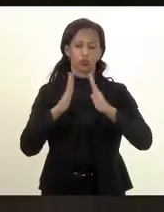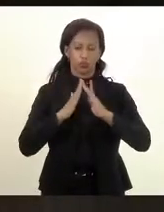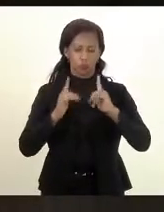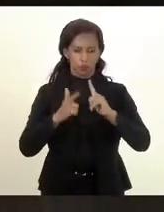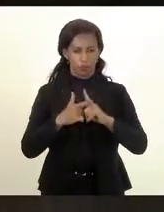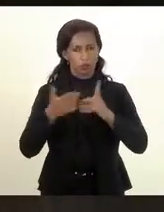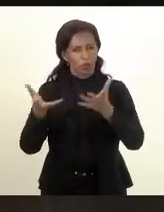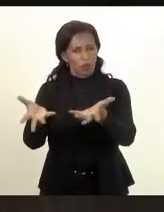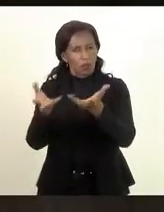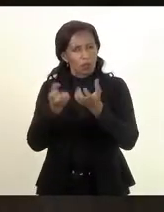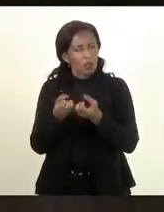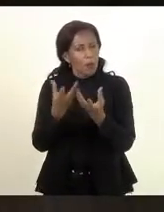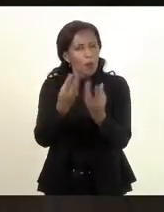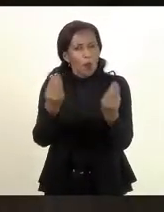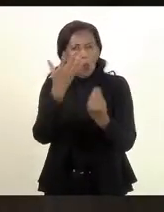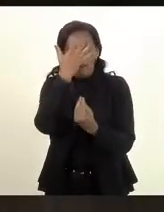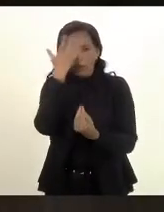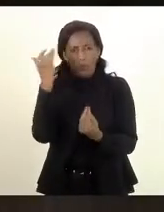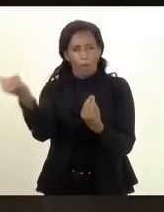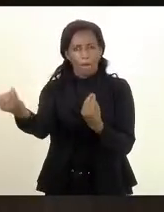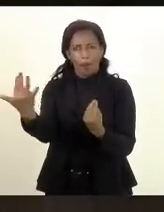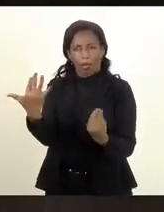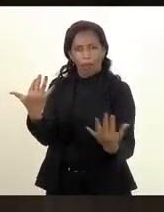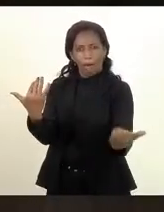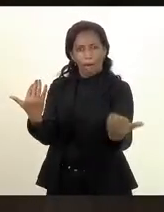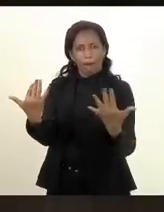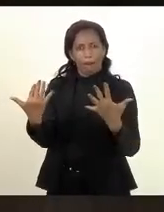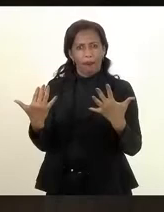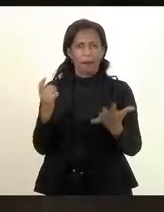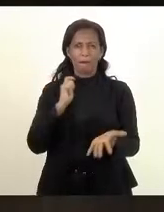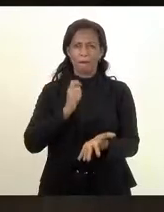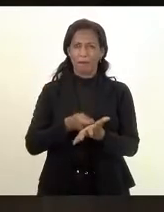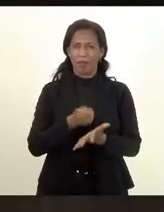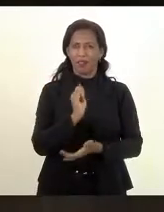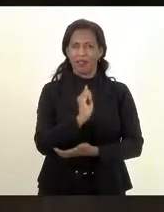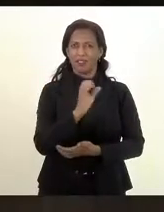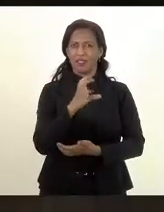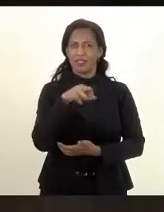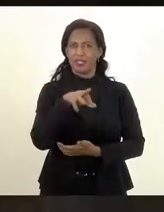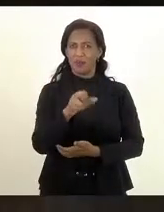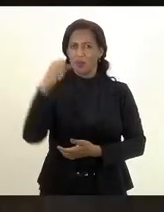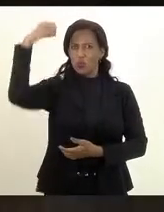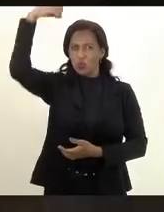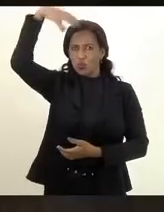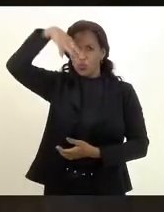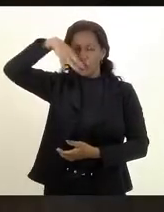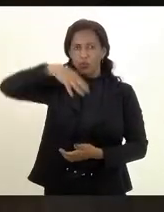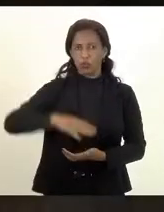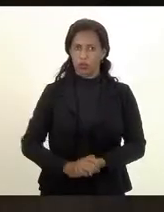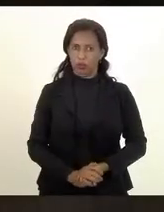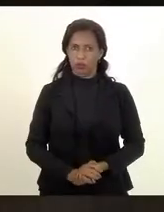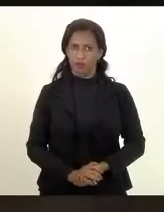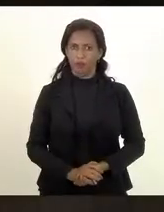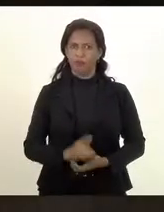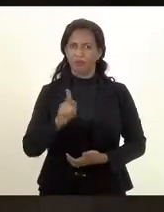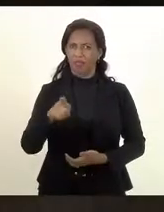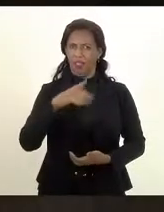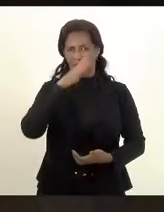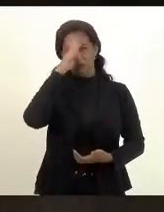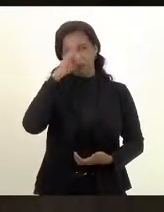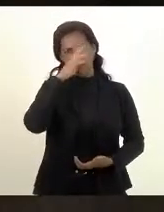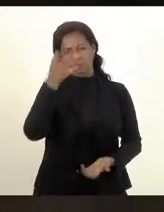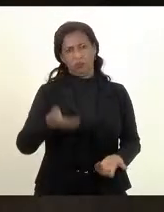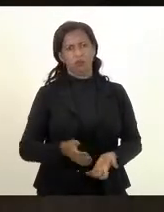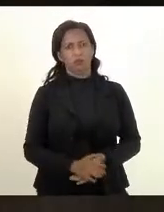que recebe tantas pessoas ter que pagar, por exemplo, ICMS de luz é uma coisa absurda.